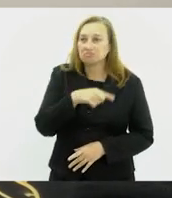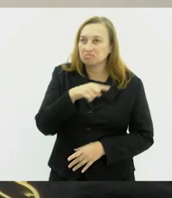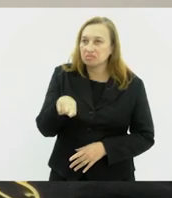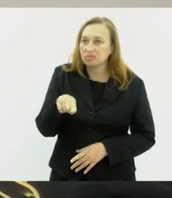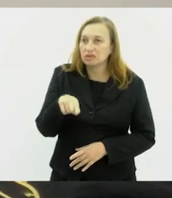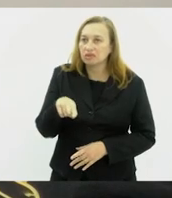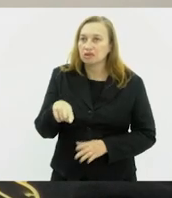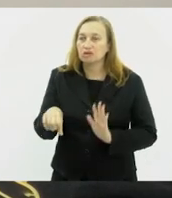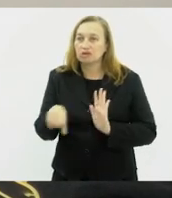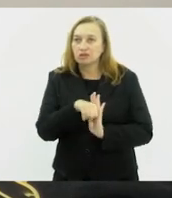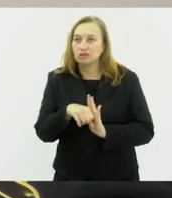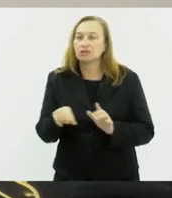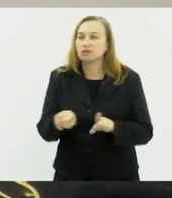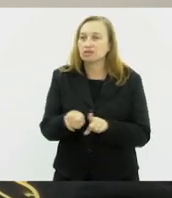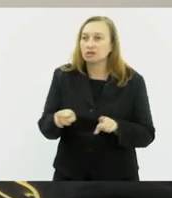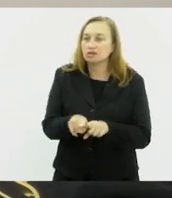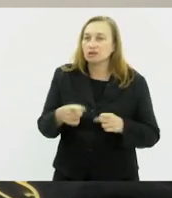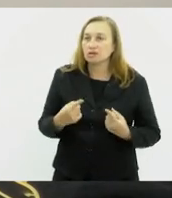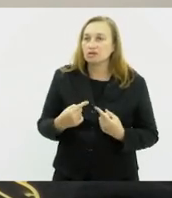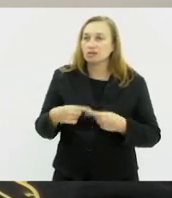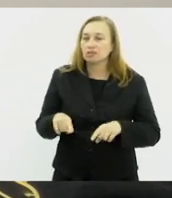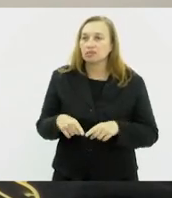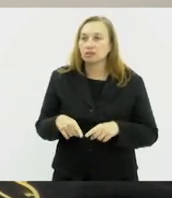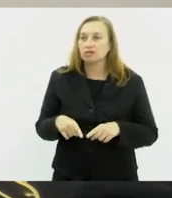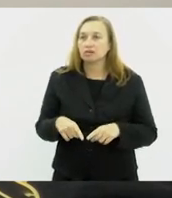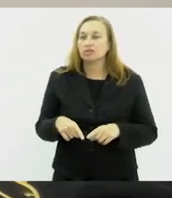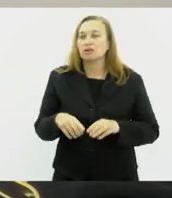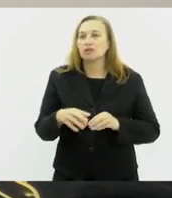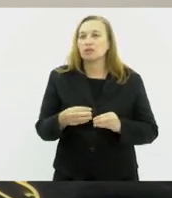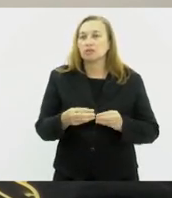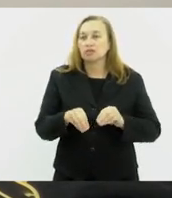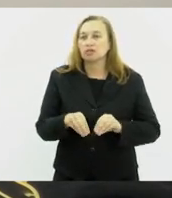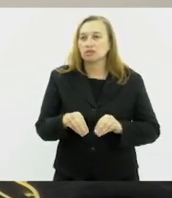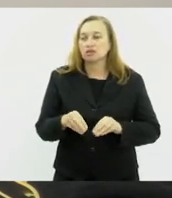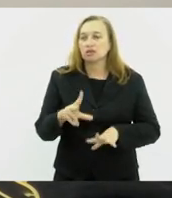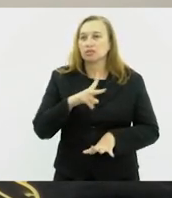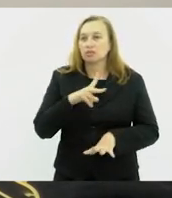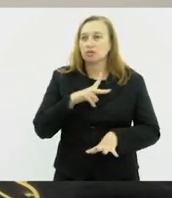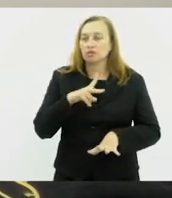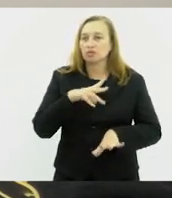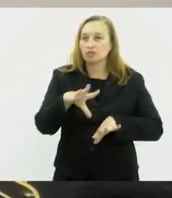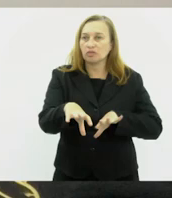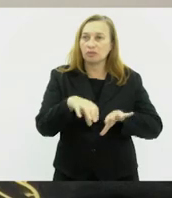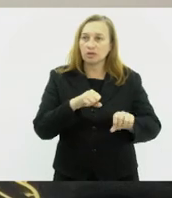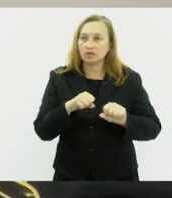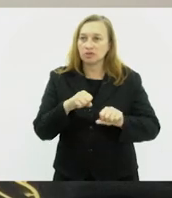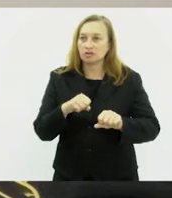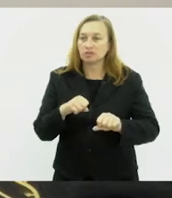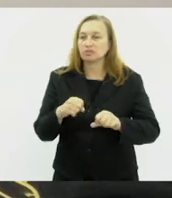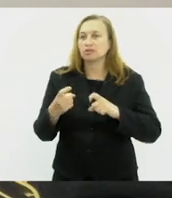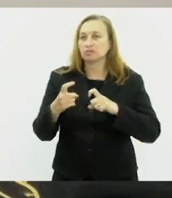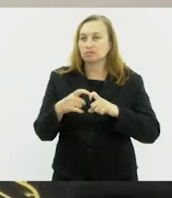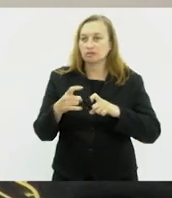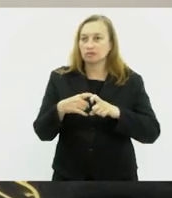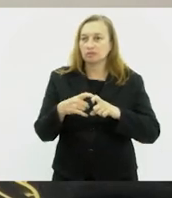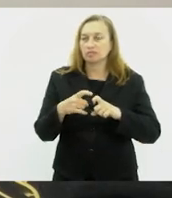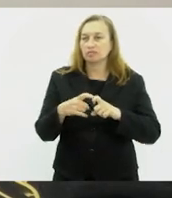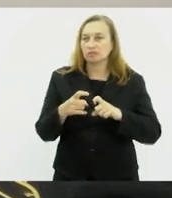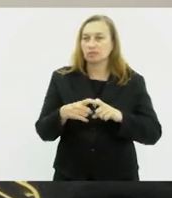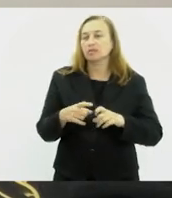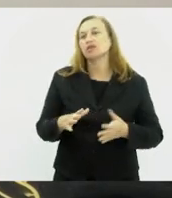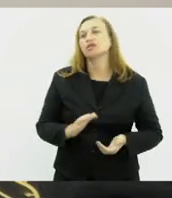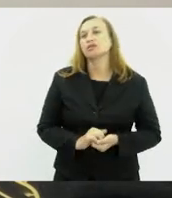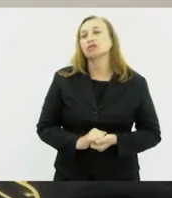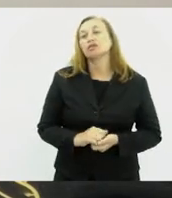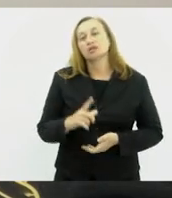criminalização ela também afeta a própria formação dos médicos que poderiam estar aí E tratando E prescrevendo essas doenças ao invés disso nós estamos